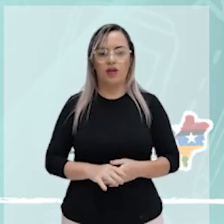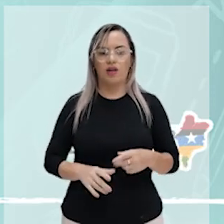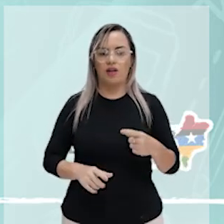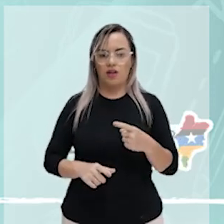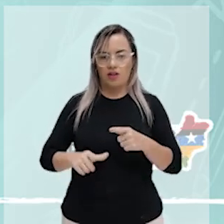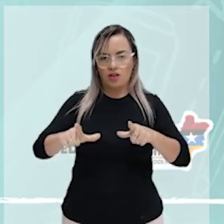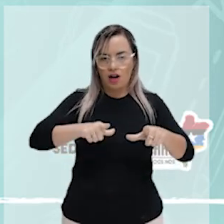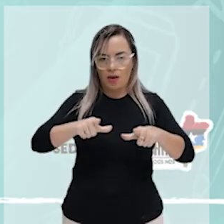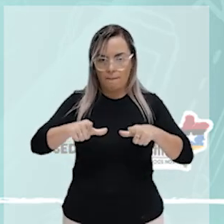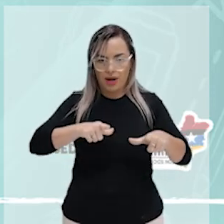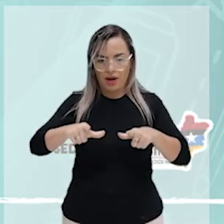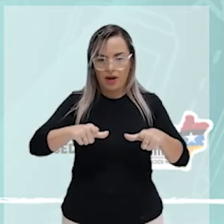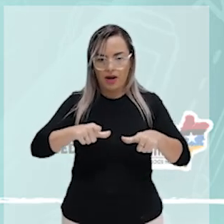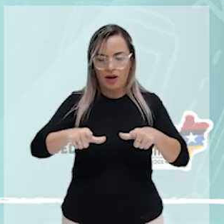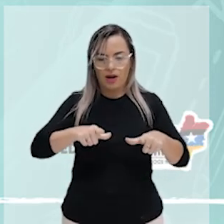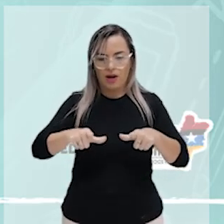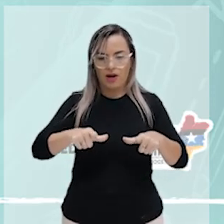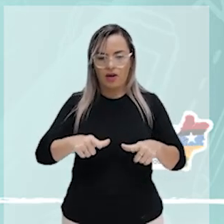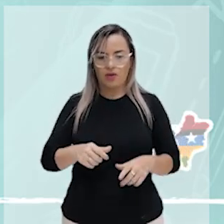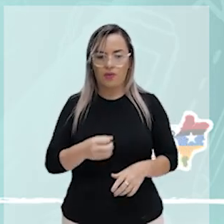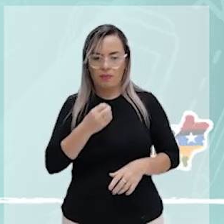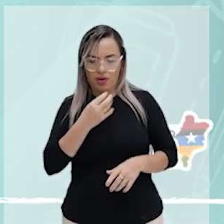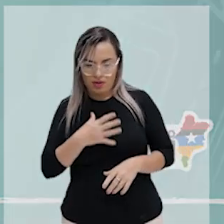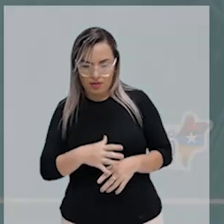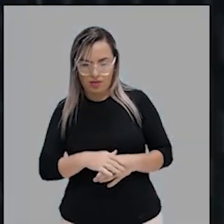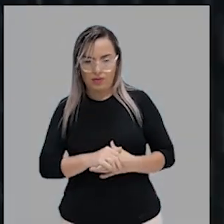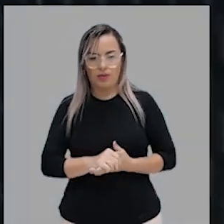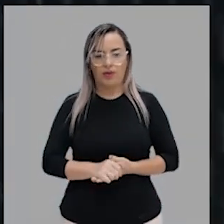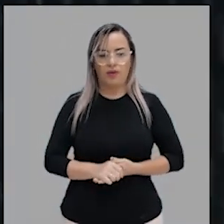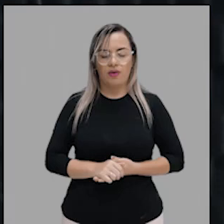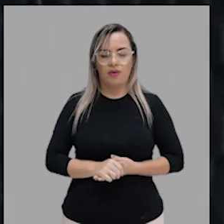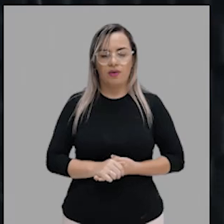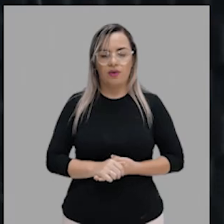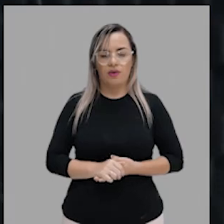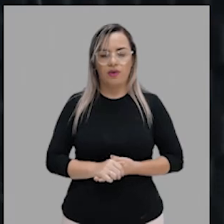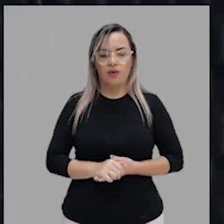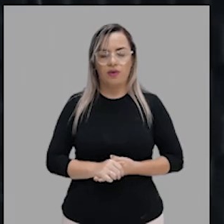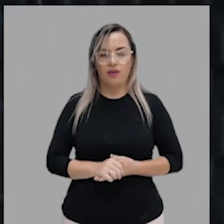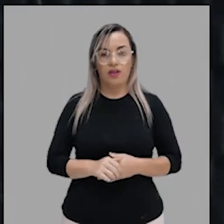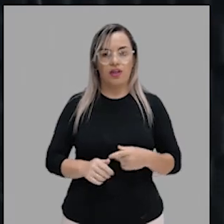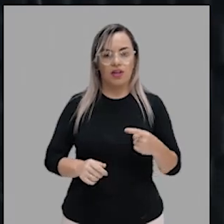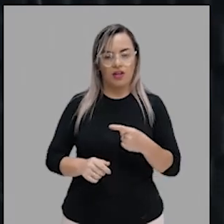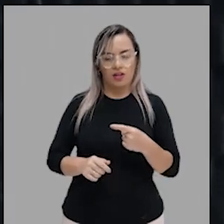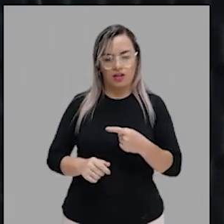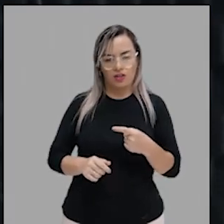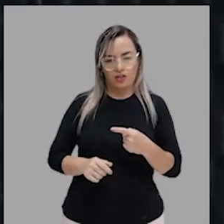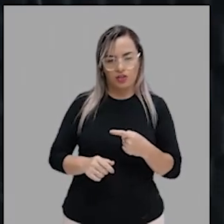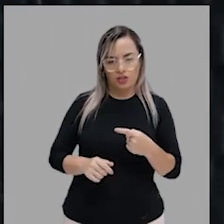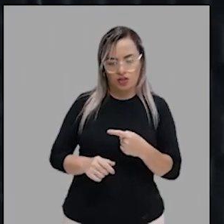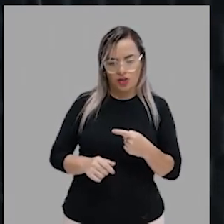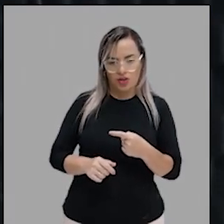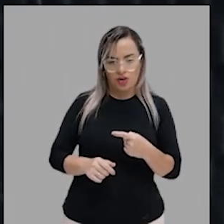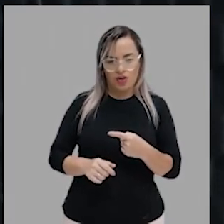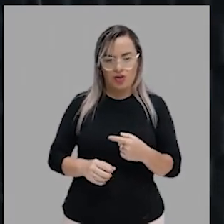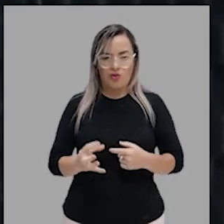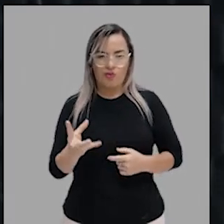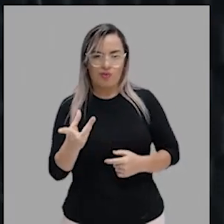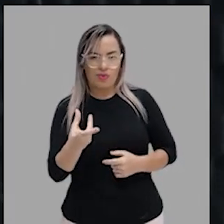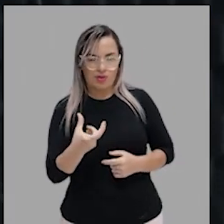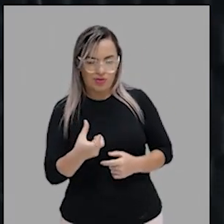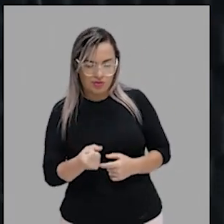bem. Eles são bastante talentosos. Então, eu tenho aqui